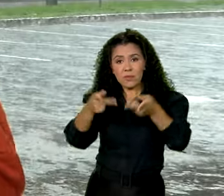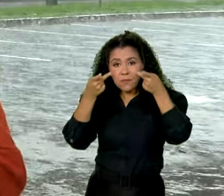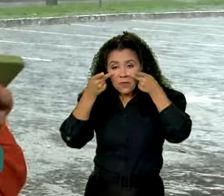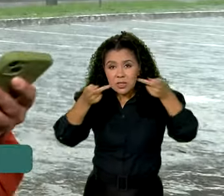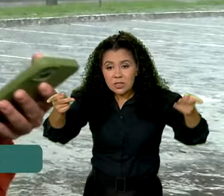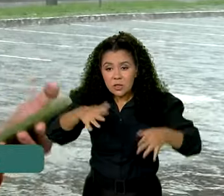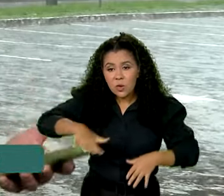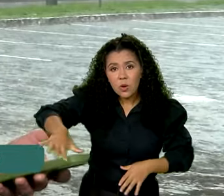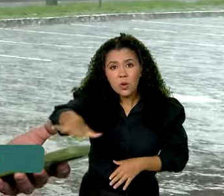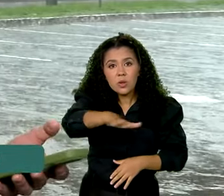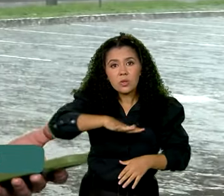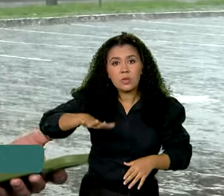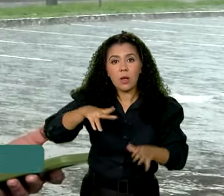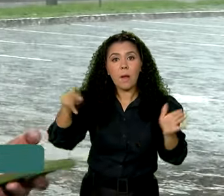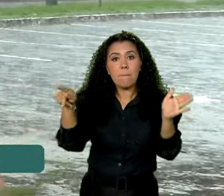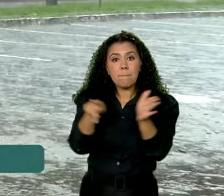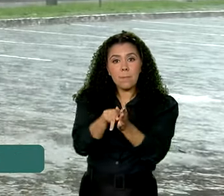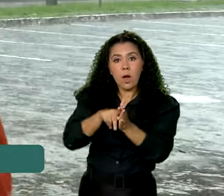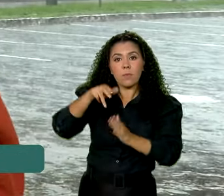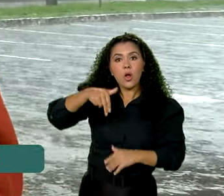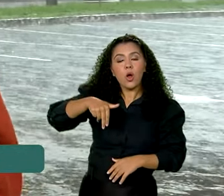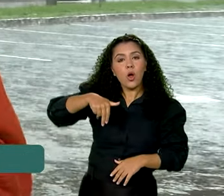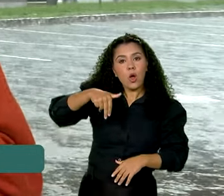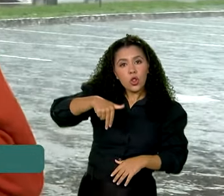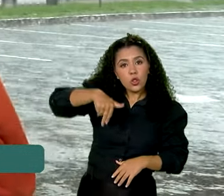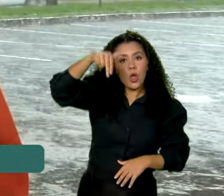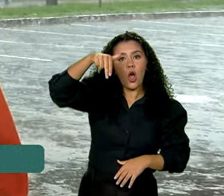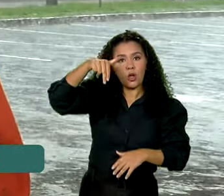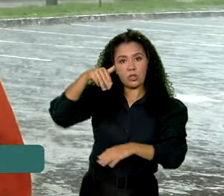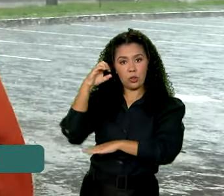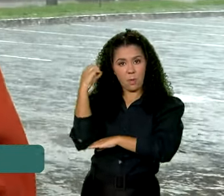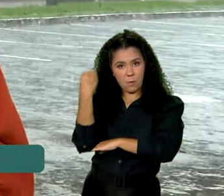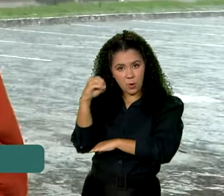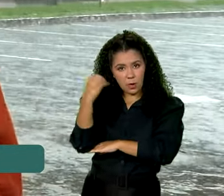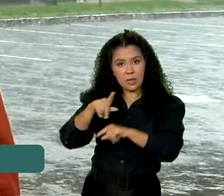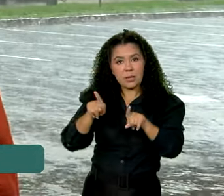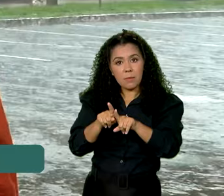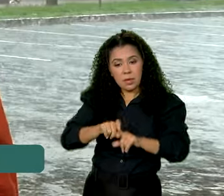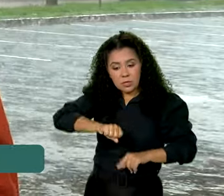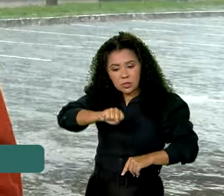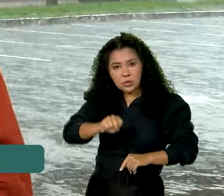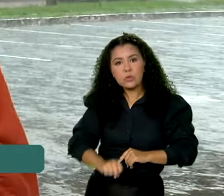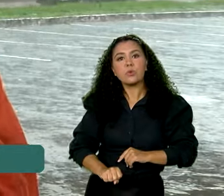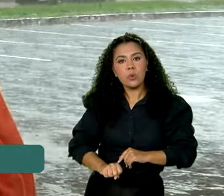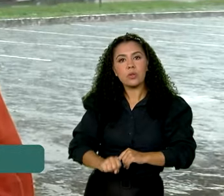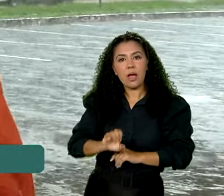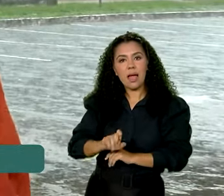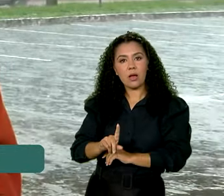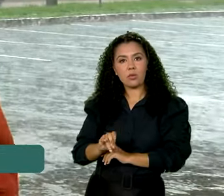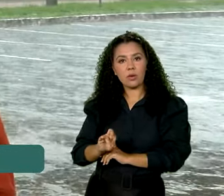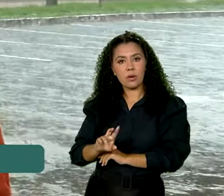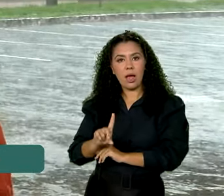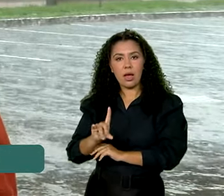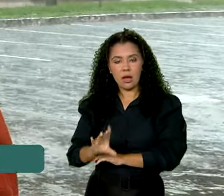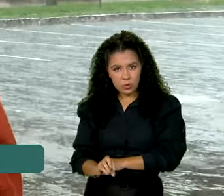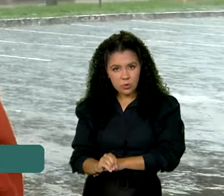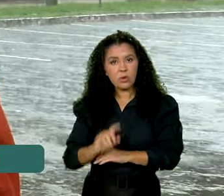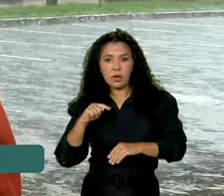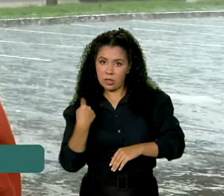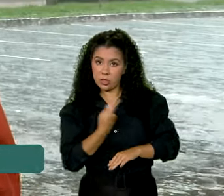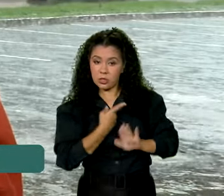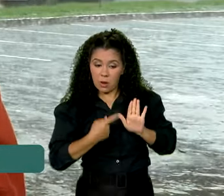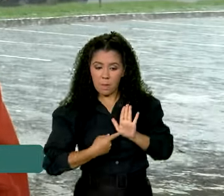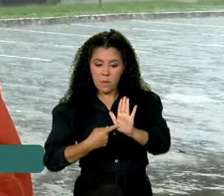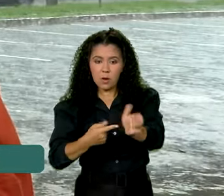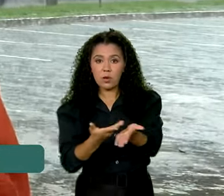na parte norte de Porto Alegre, na cidade de Alvorada, e na parte sul, na cidade de Eldorado, e vamos mostrar para vocês